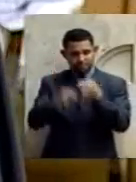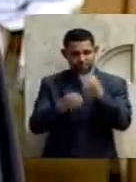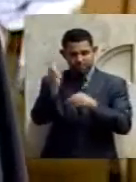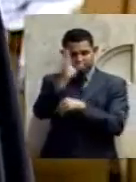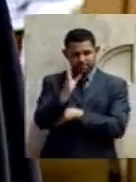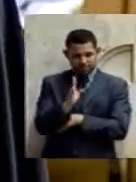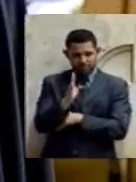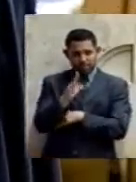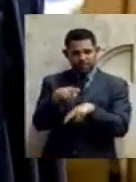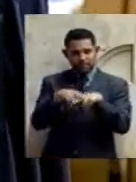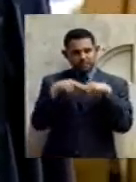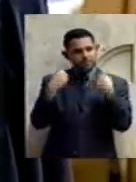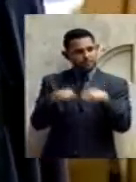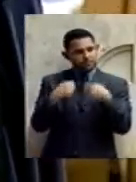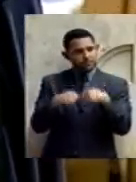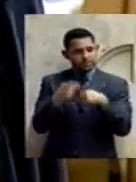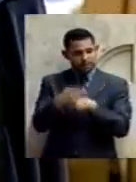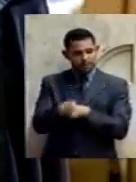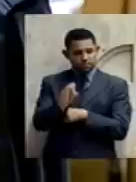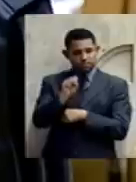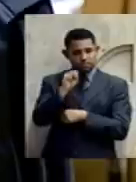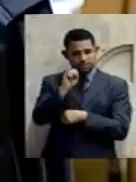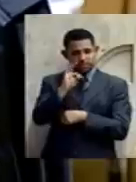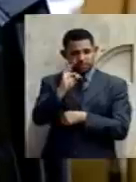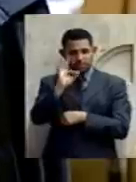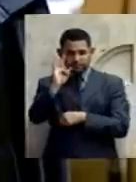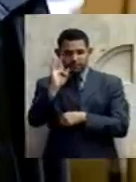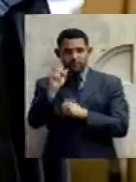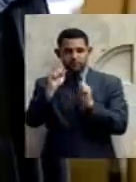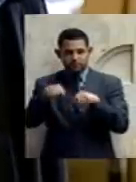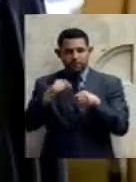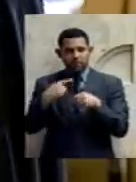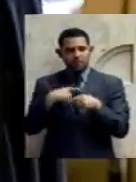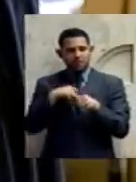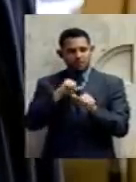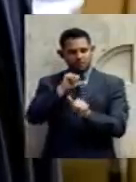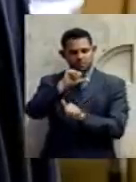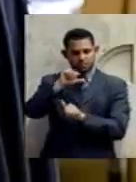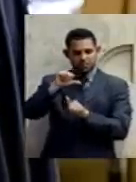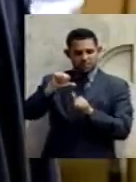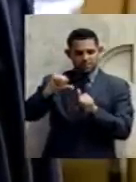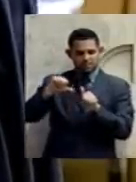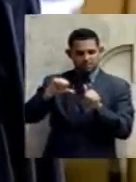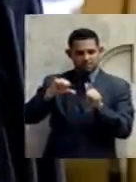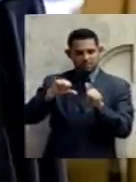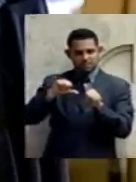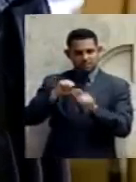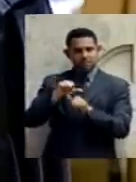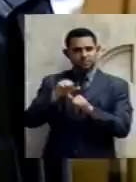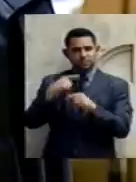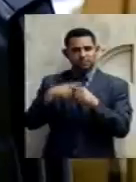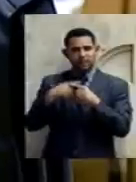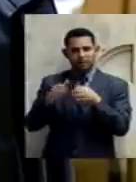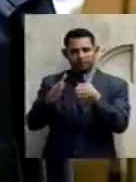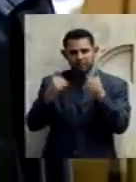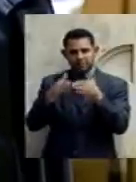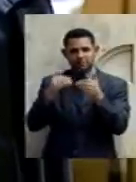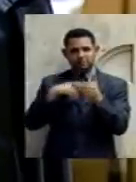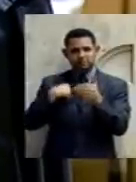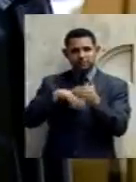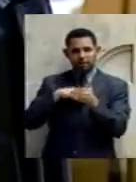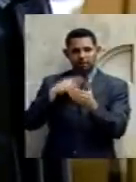esta Corte dê efetividade ao Instituto da Repercussão Geral para recursos interpostos